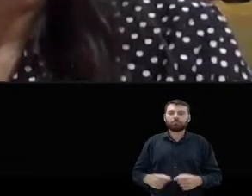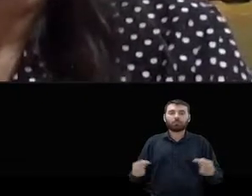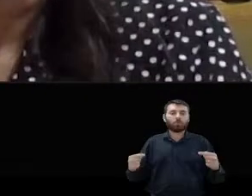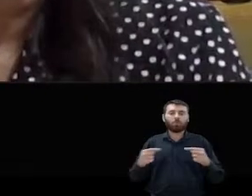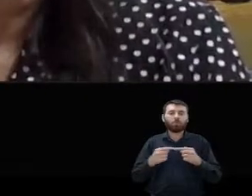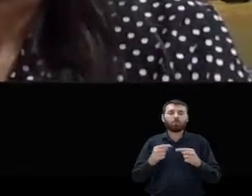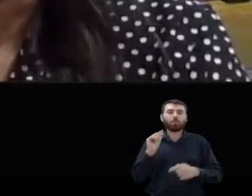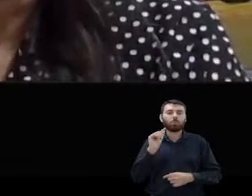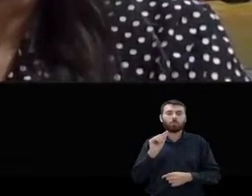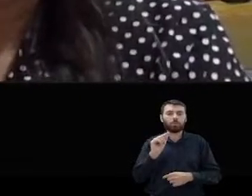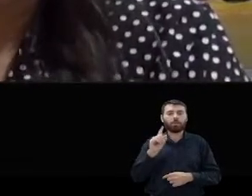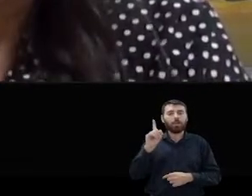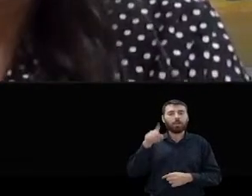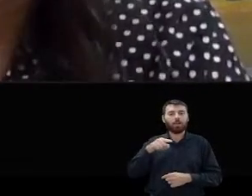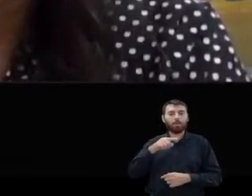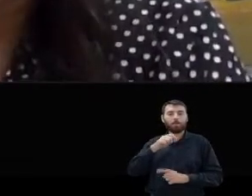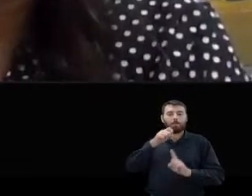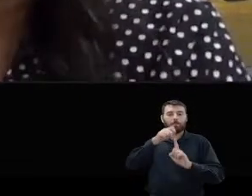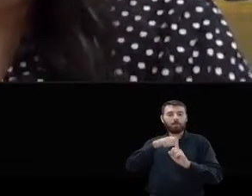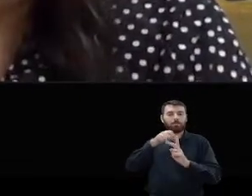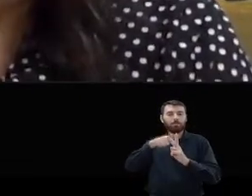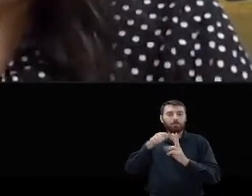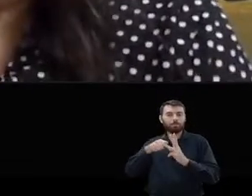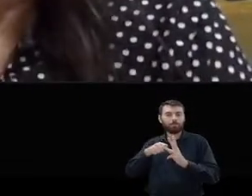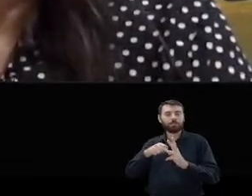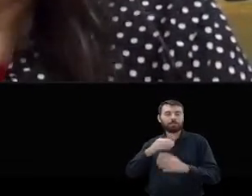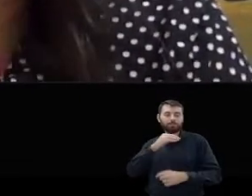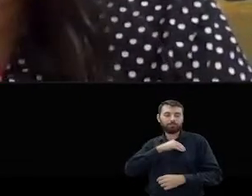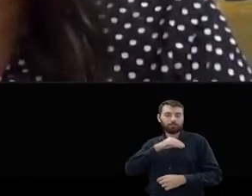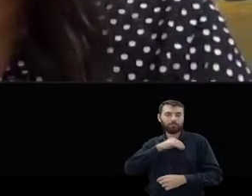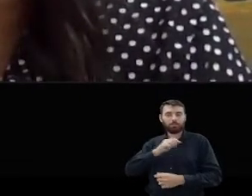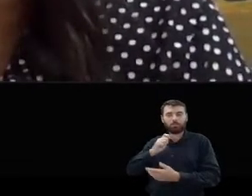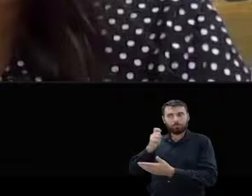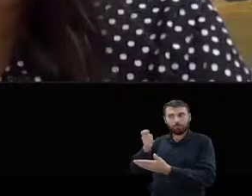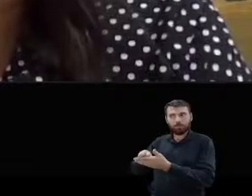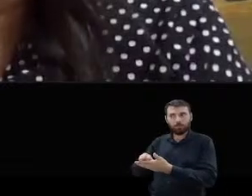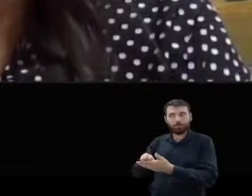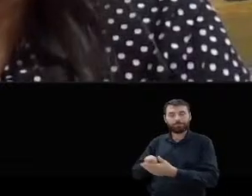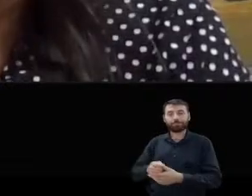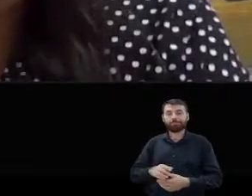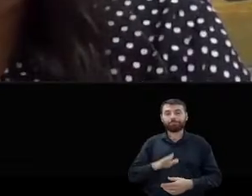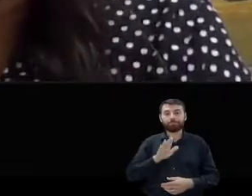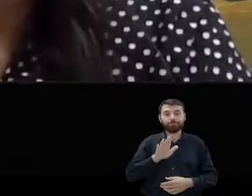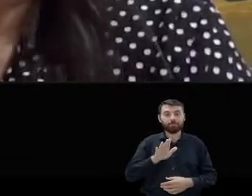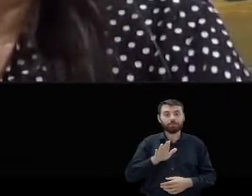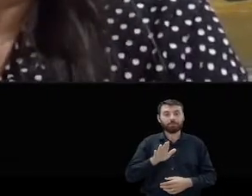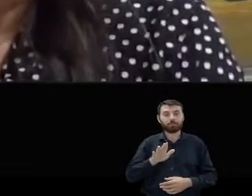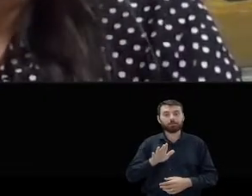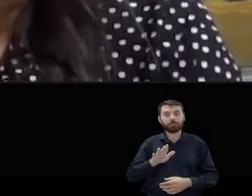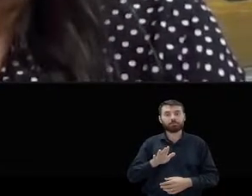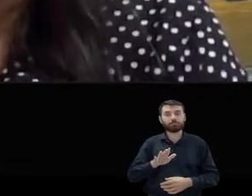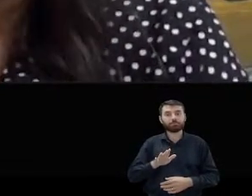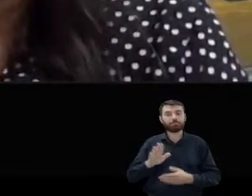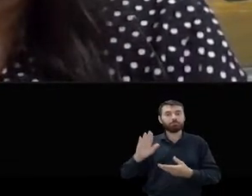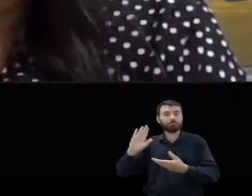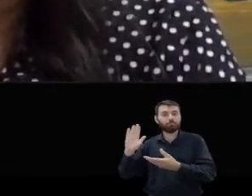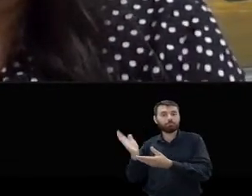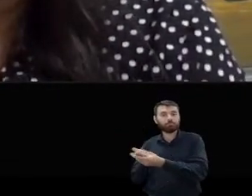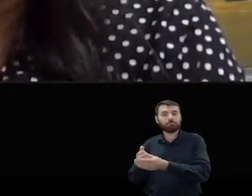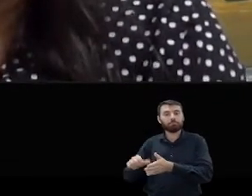pagamento mensal de salário. Não há qualquer ressalva quanto a isso na petição janeira.